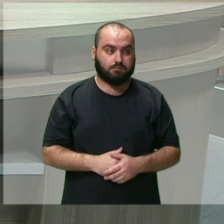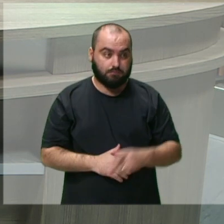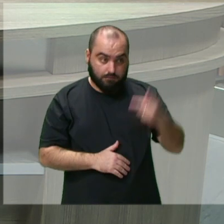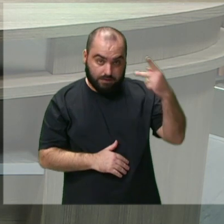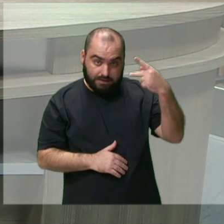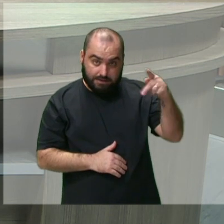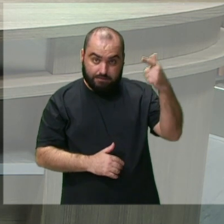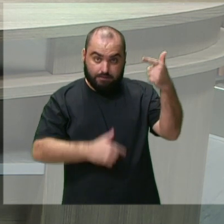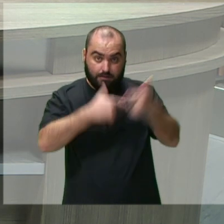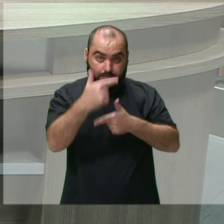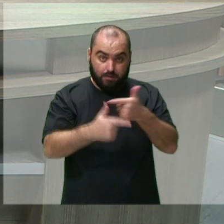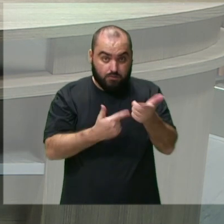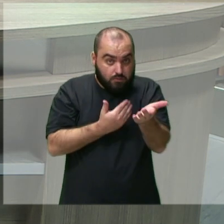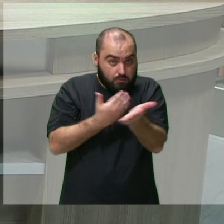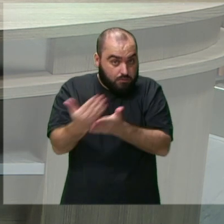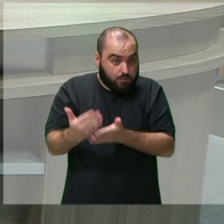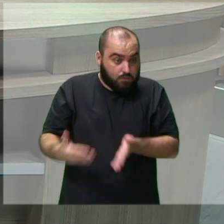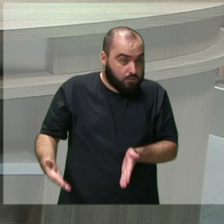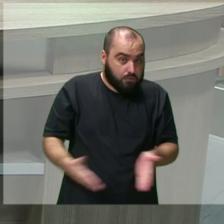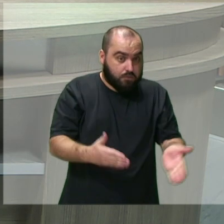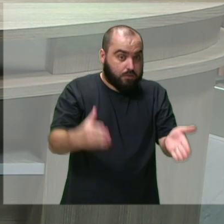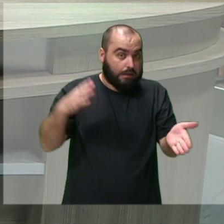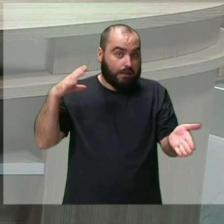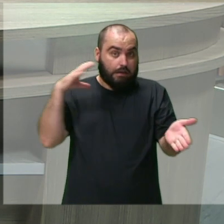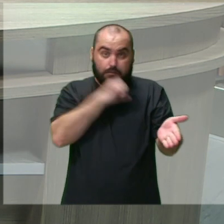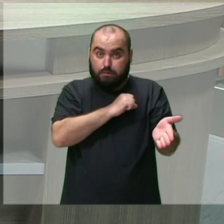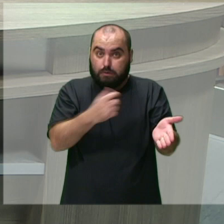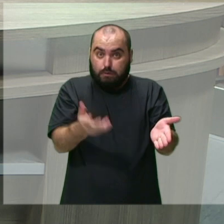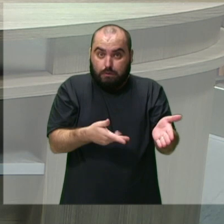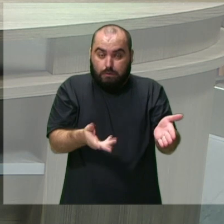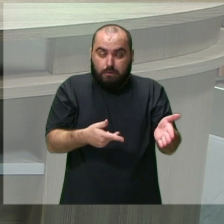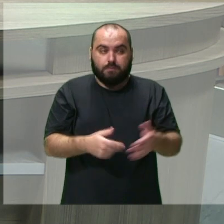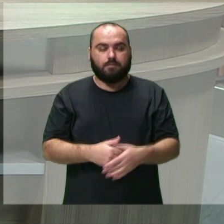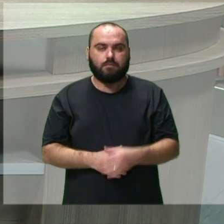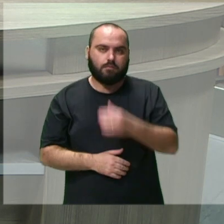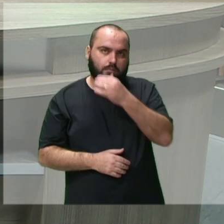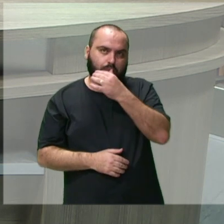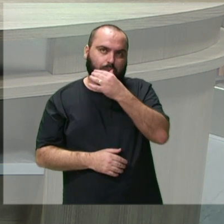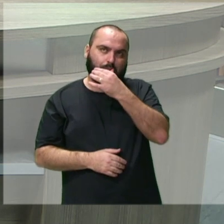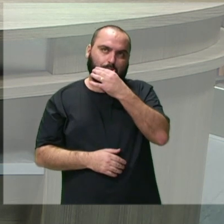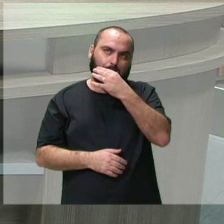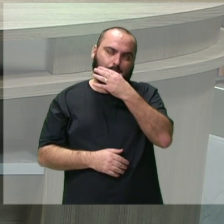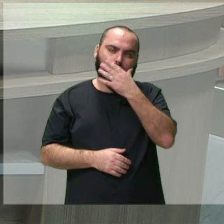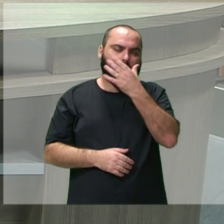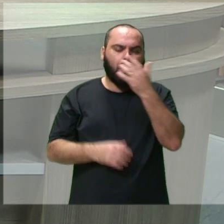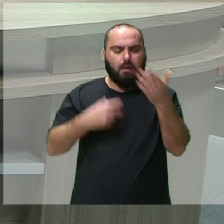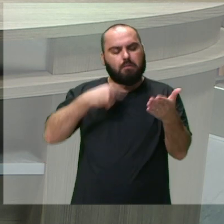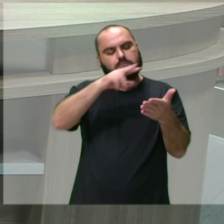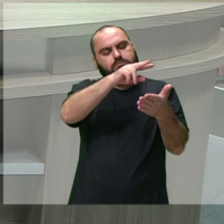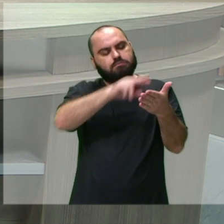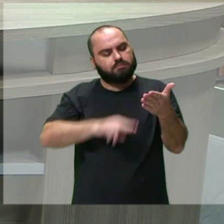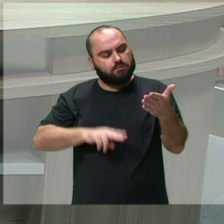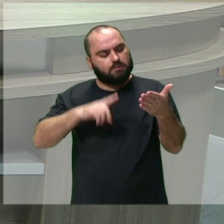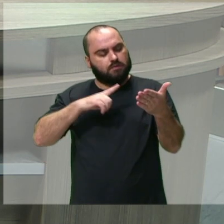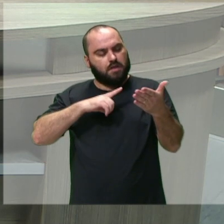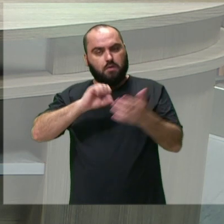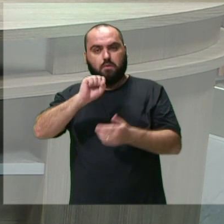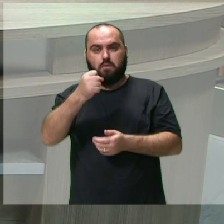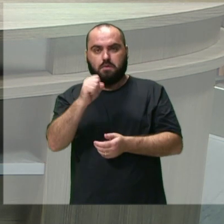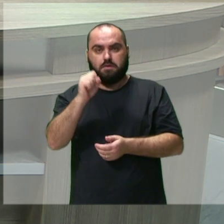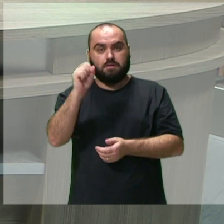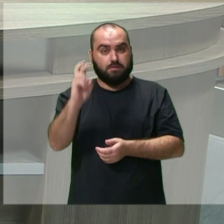ritmo bem acelerado. Eu estava olhando ali, você tem exposições em 85, Casa